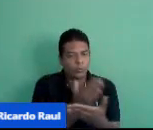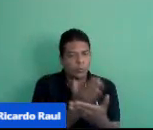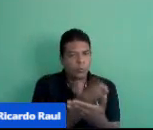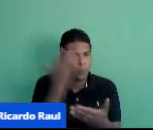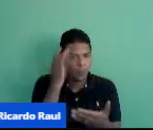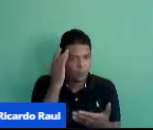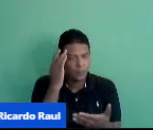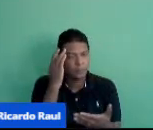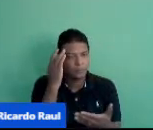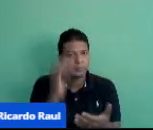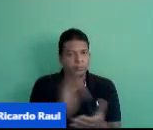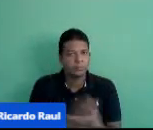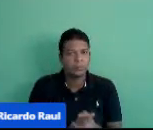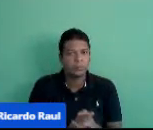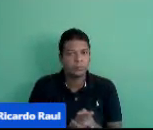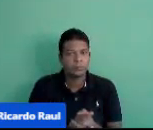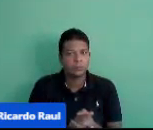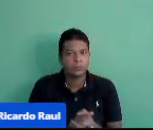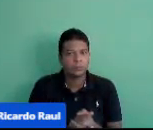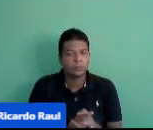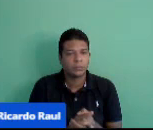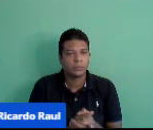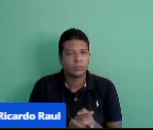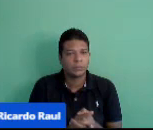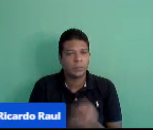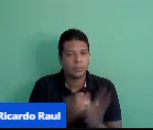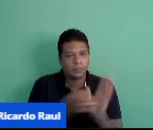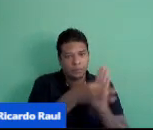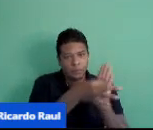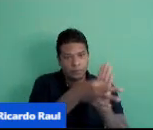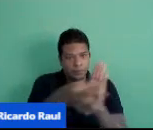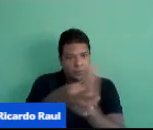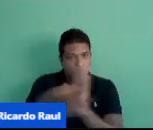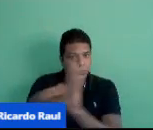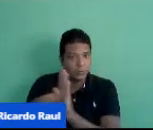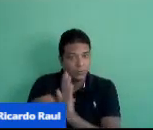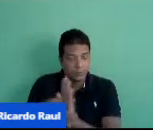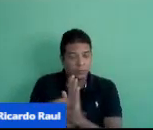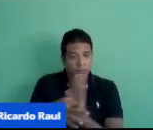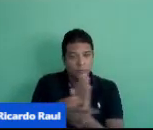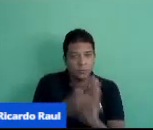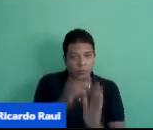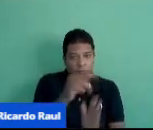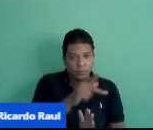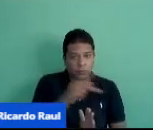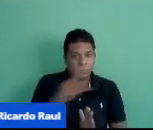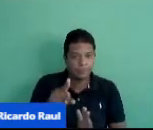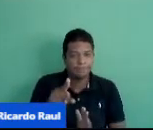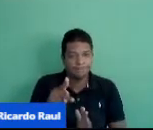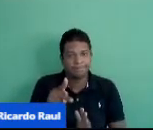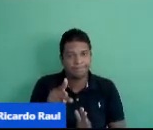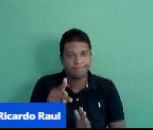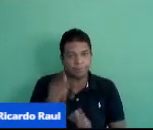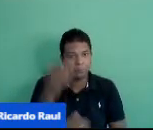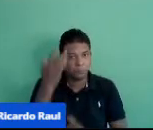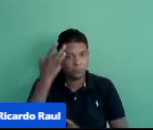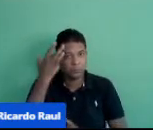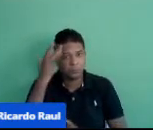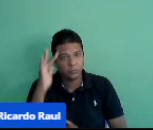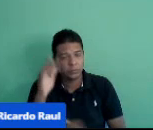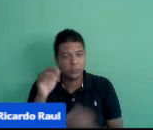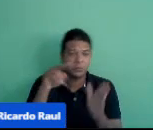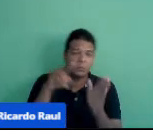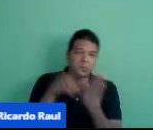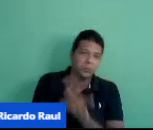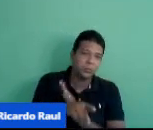ouvido o que os professores têm pedido e tal, mas eu nem sei se isso vai ser perguntado ou se vai